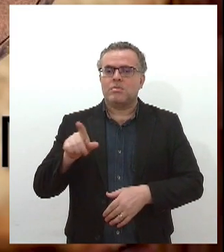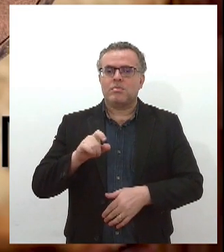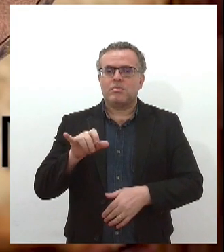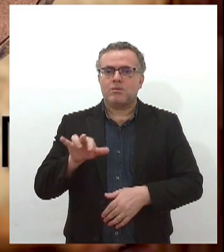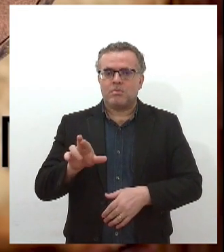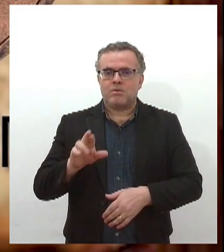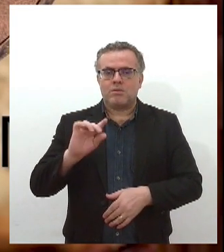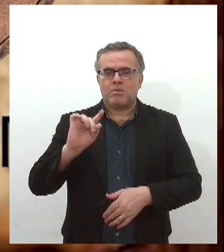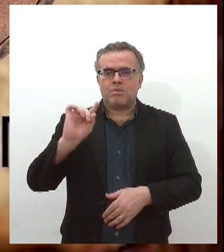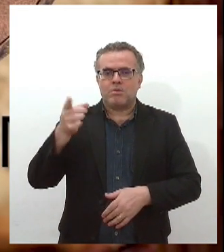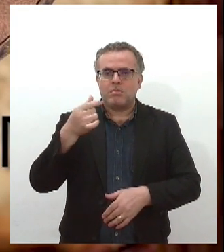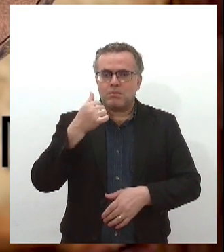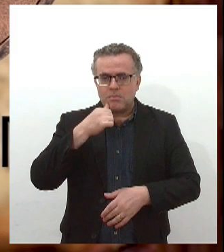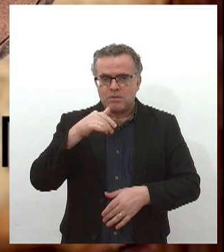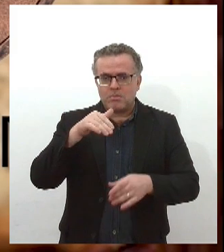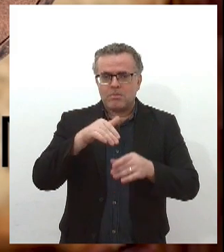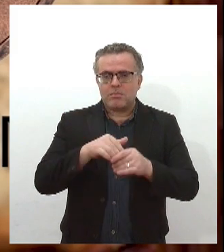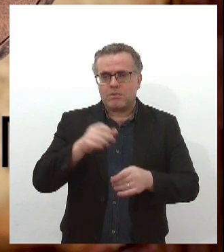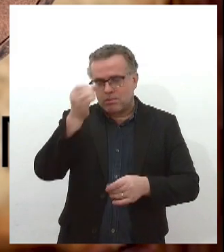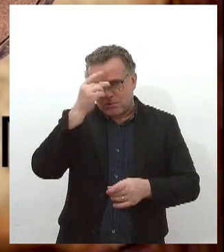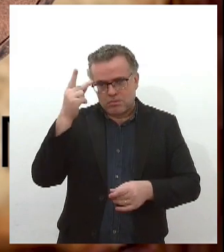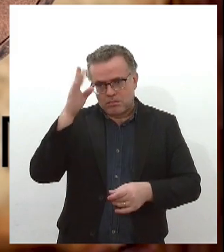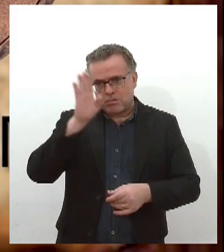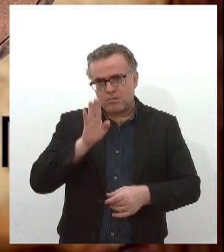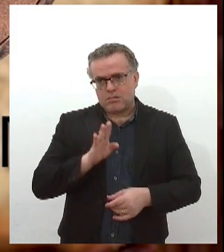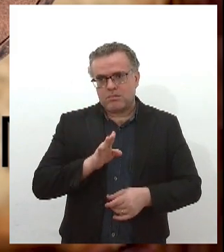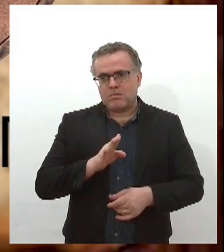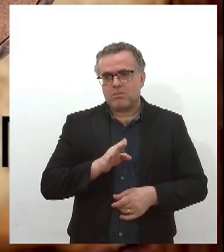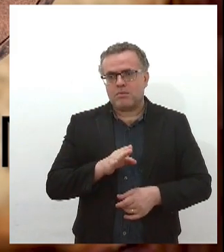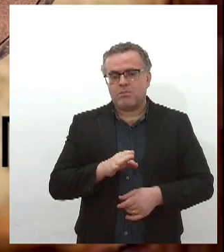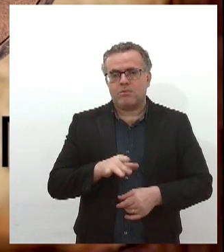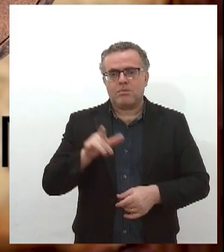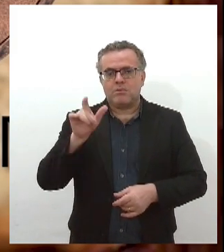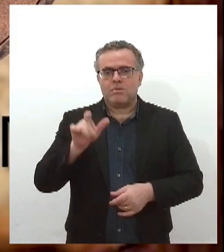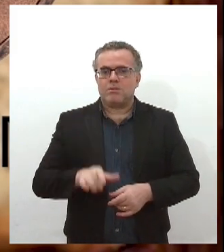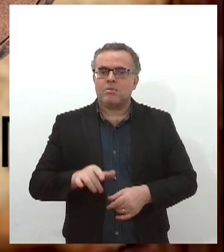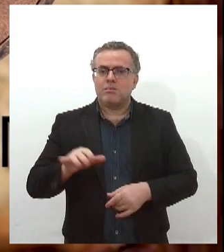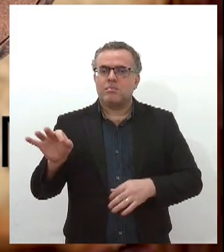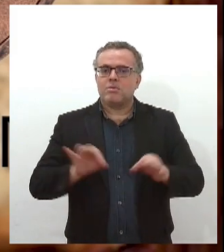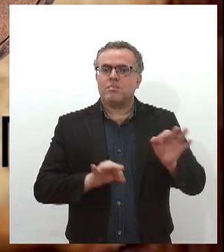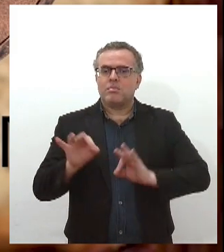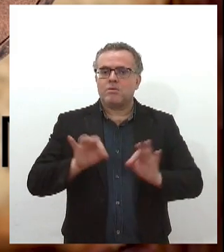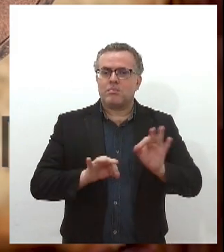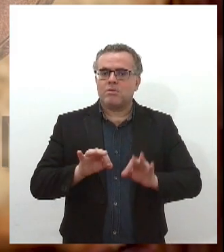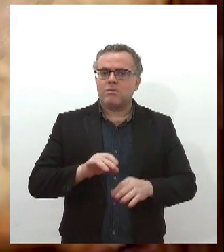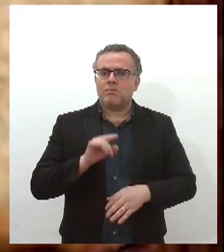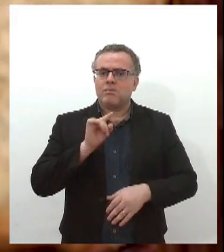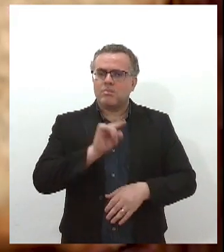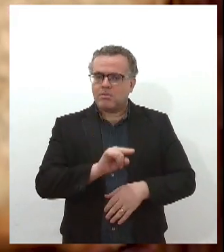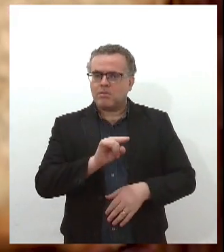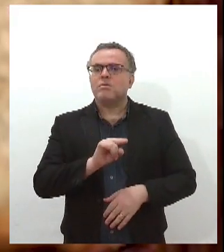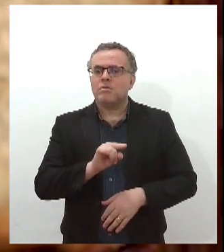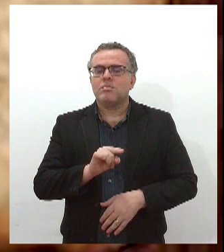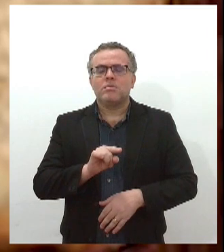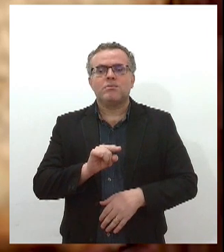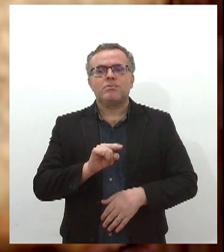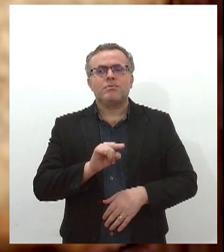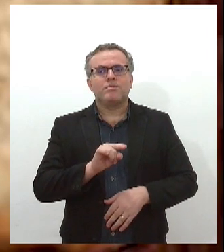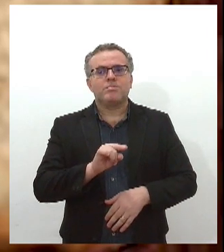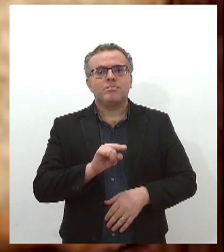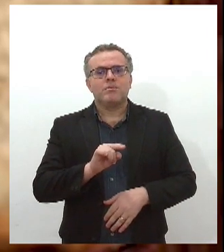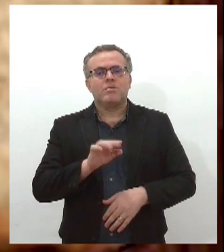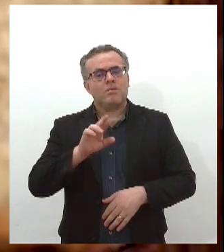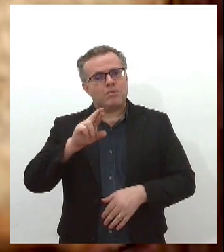eleita prefeita no Brasil. Ela comandou o município de Lages, no Rio Grande do Norte. Em